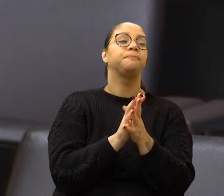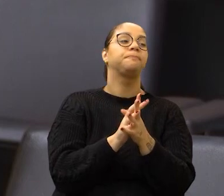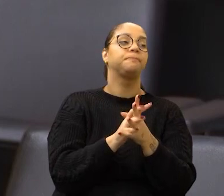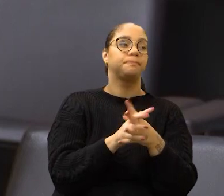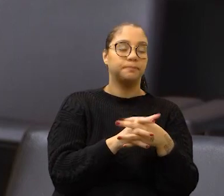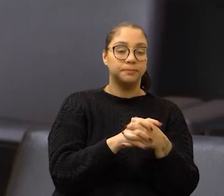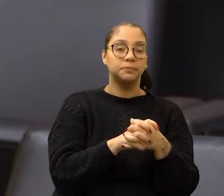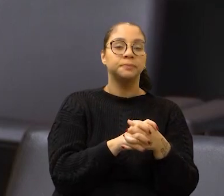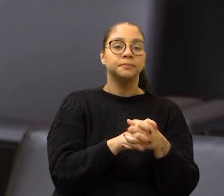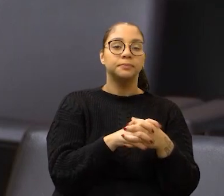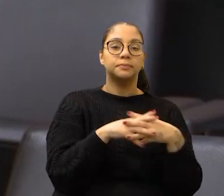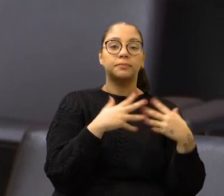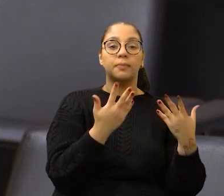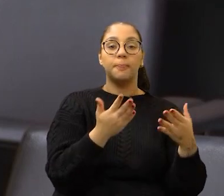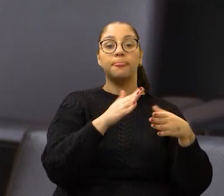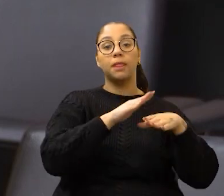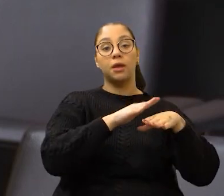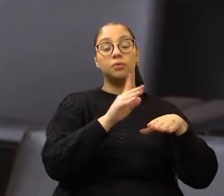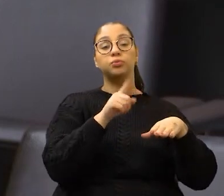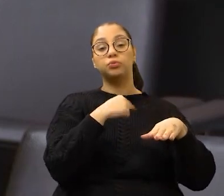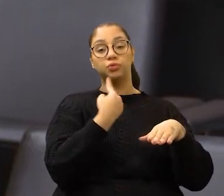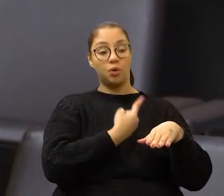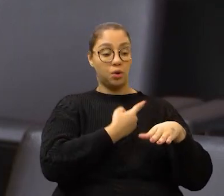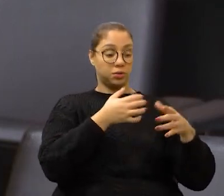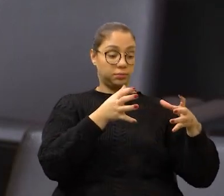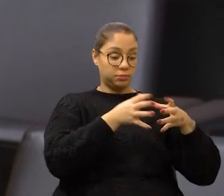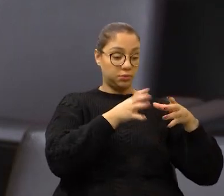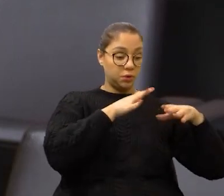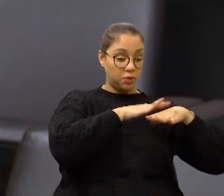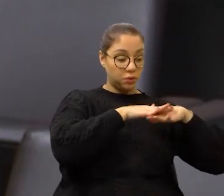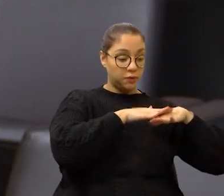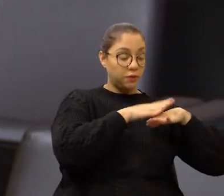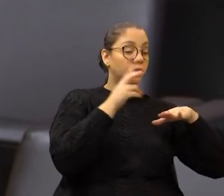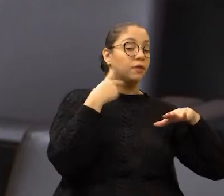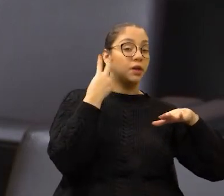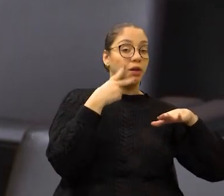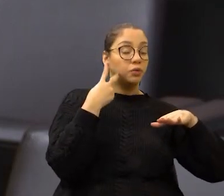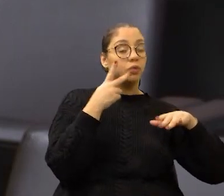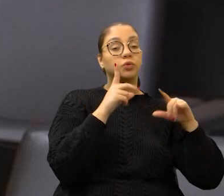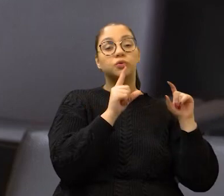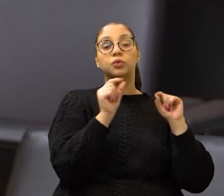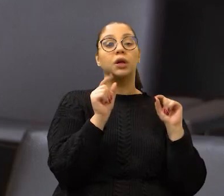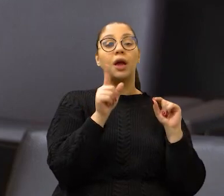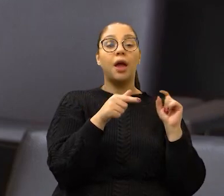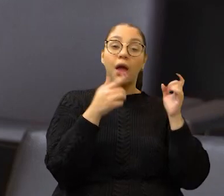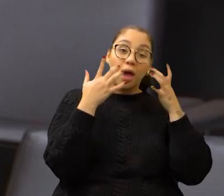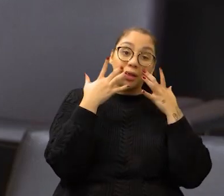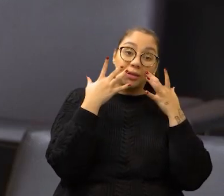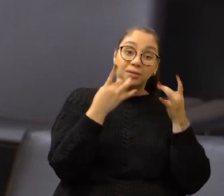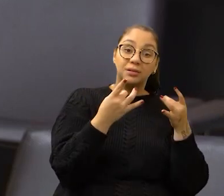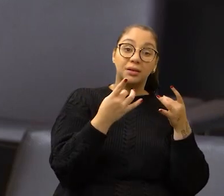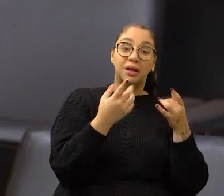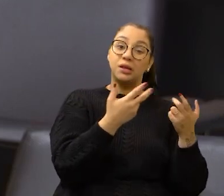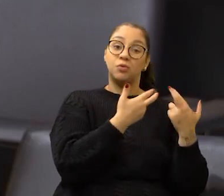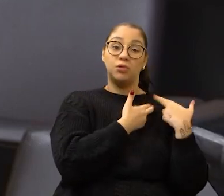e é feito o que nós falamos entre a gente, entre os vereadores, que é uma